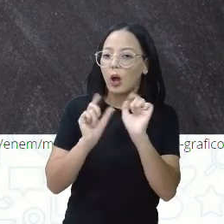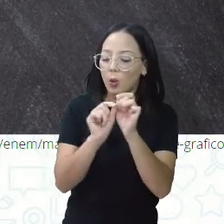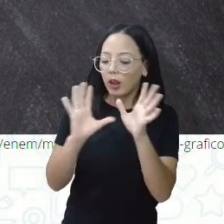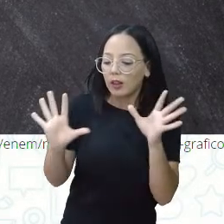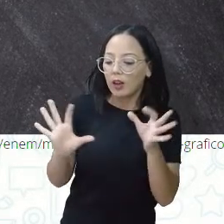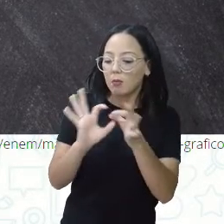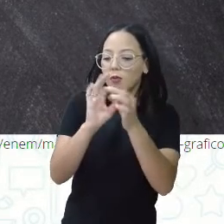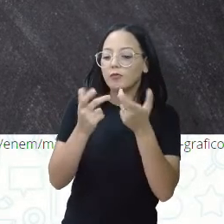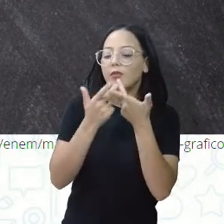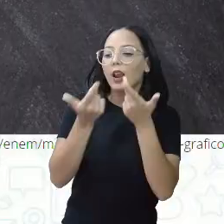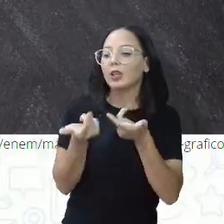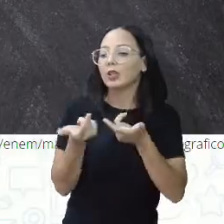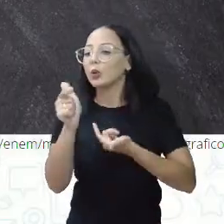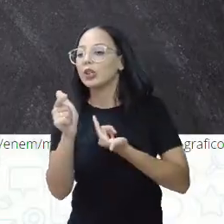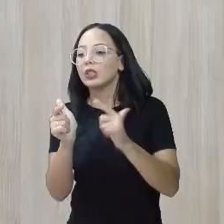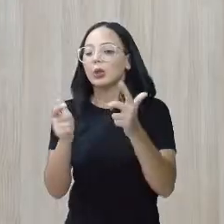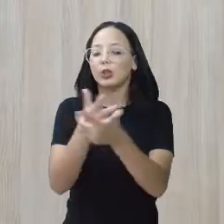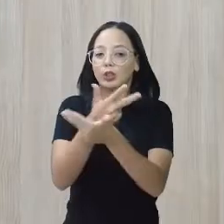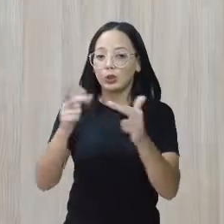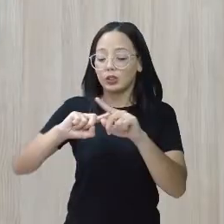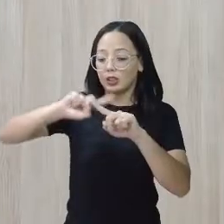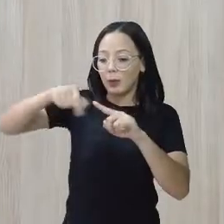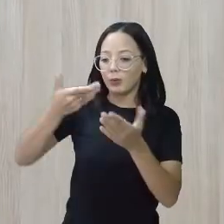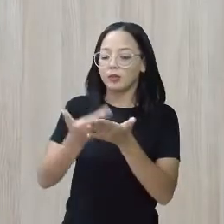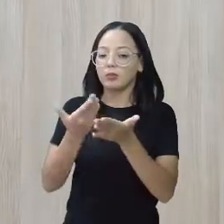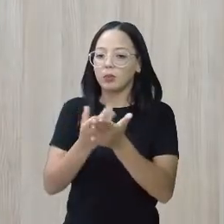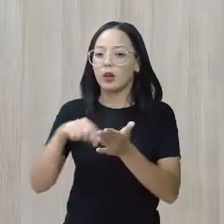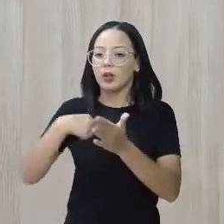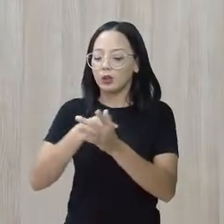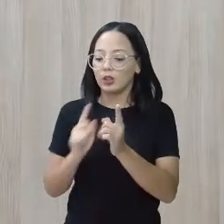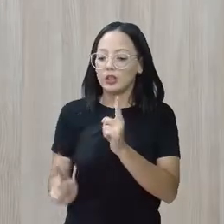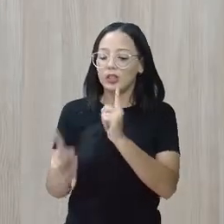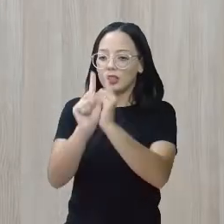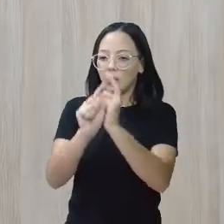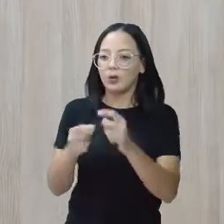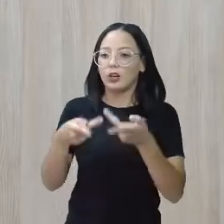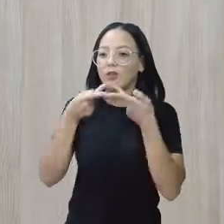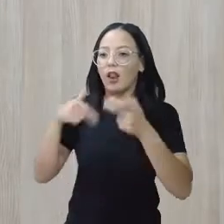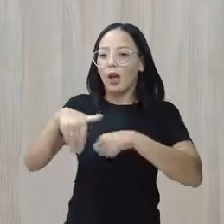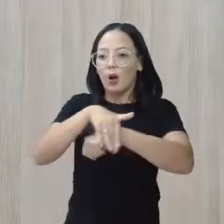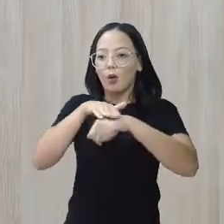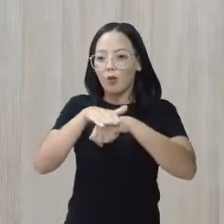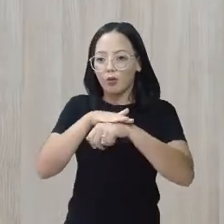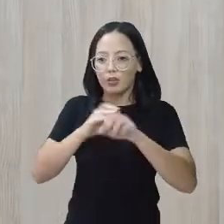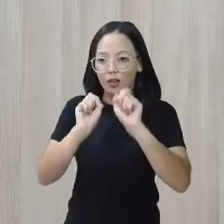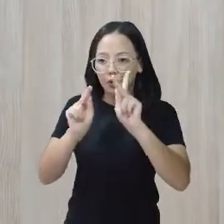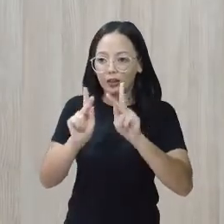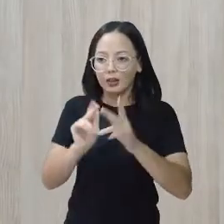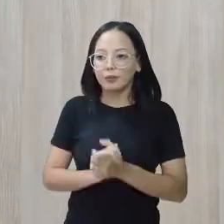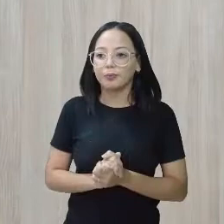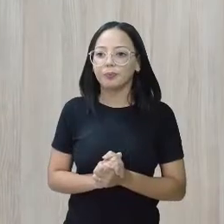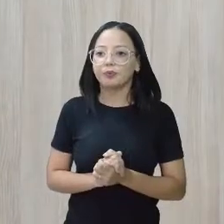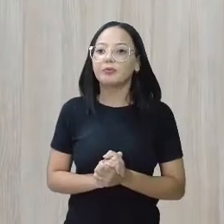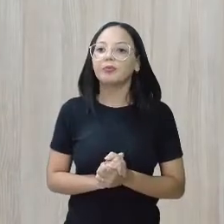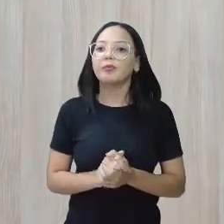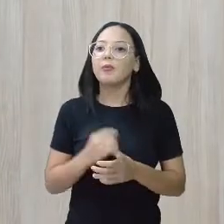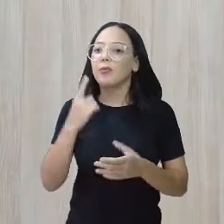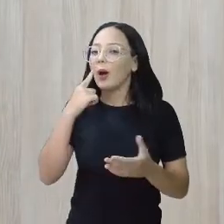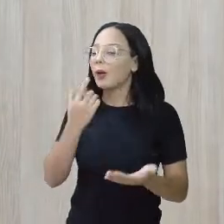gancho para falar de várias outras coisas, e na próxima aula a gente se encontra para conversar um pouquinho mais sobre isso, tá certo? Olha